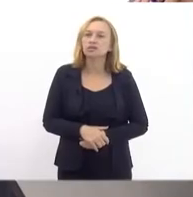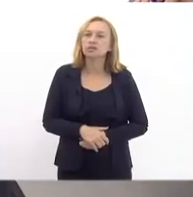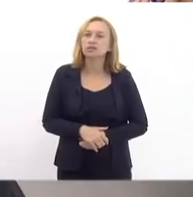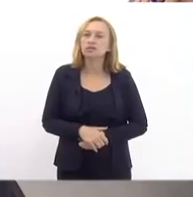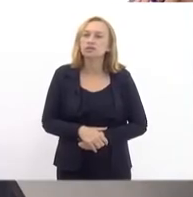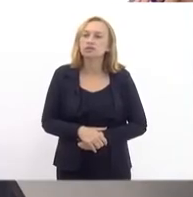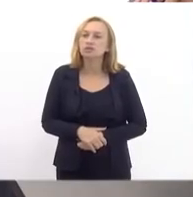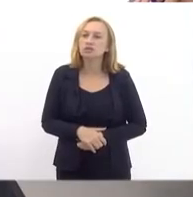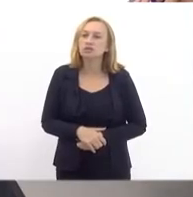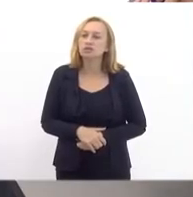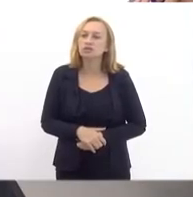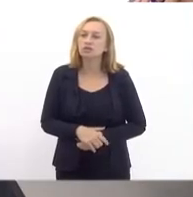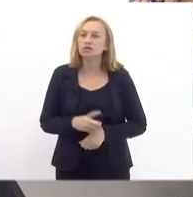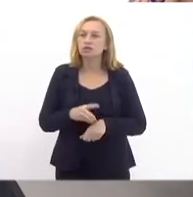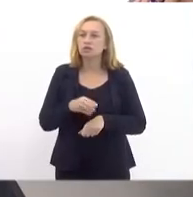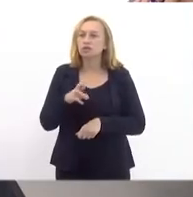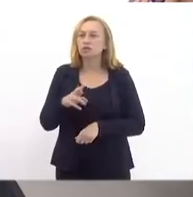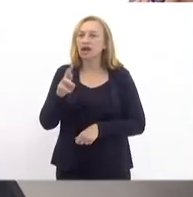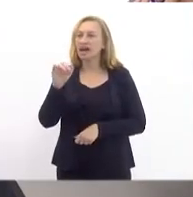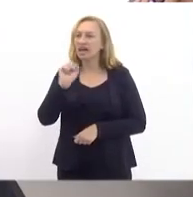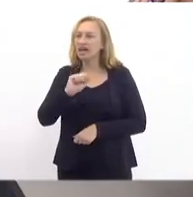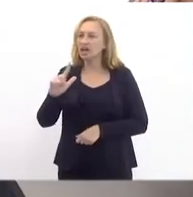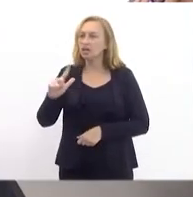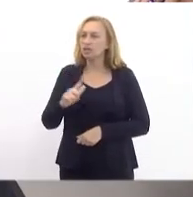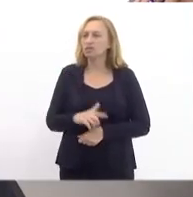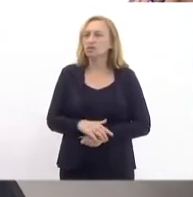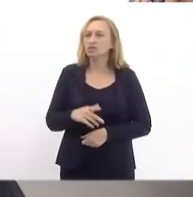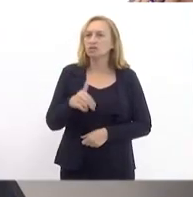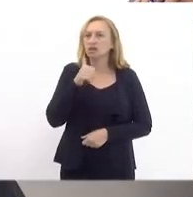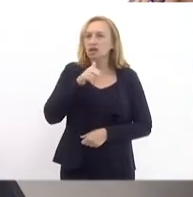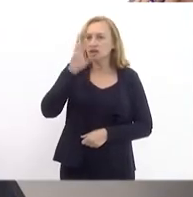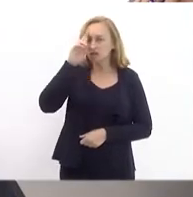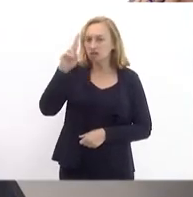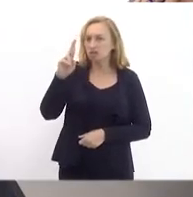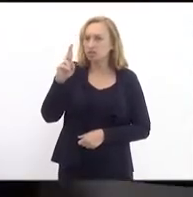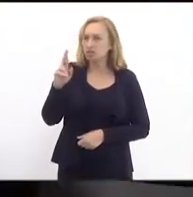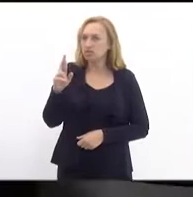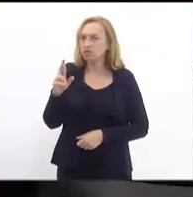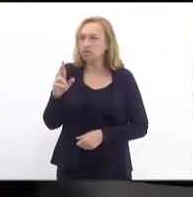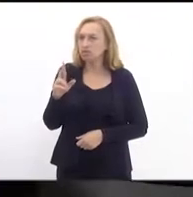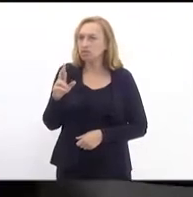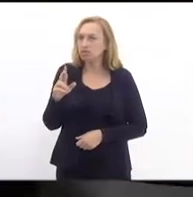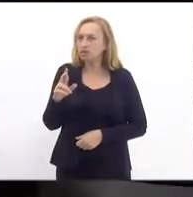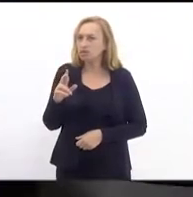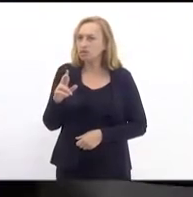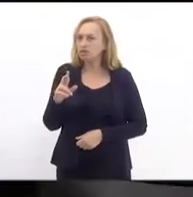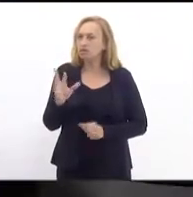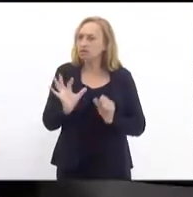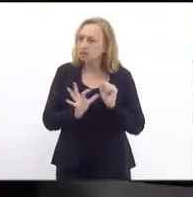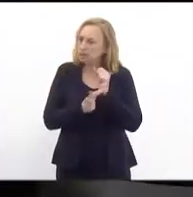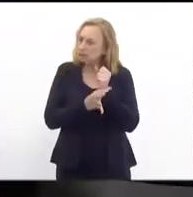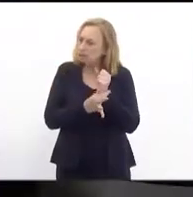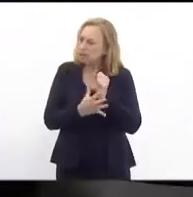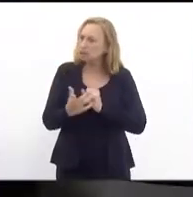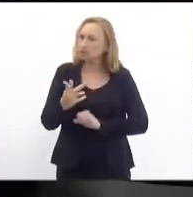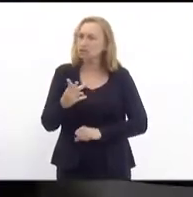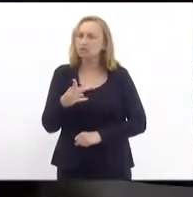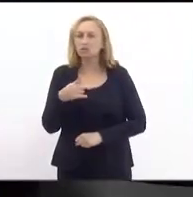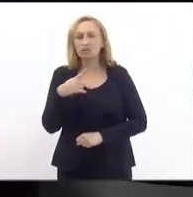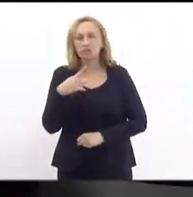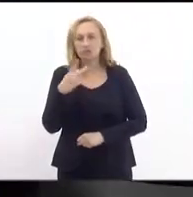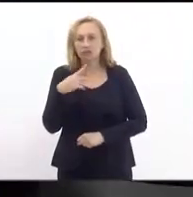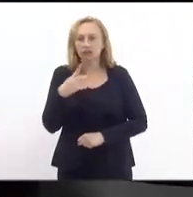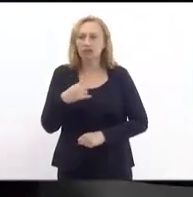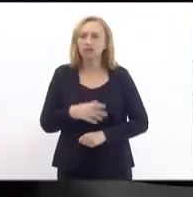falar, meu amigo Damar. Doutora Raquel, dizer que a senhora me passa muita precisão nas suas respostas. Tá?